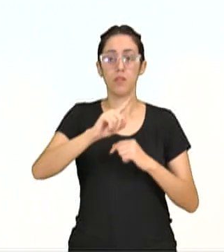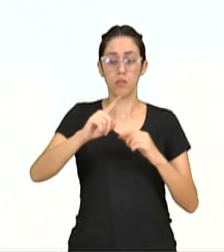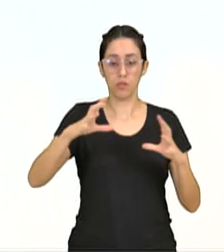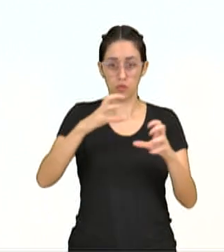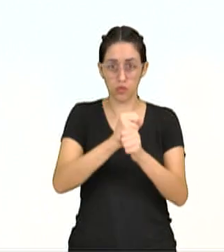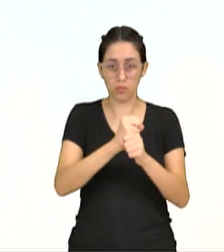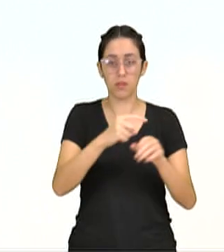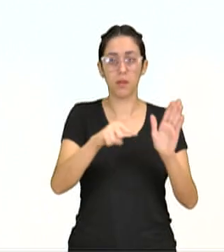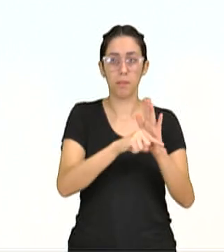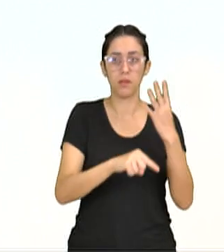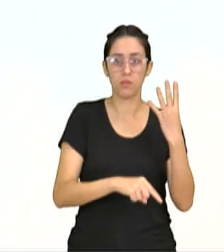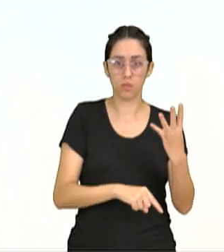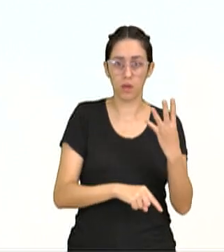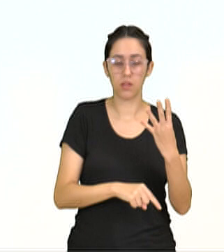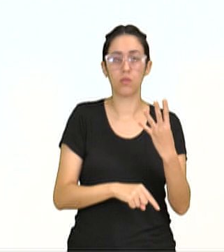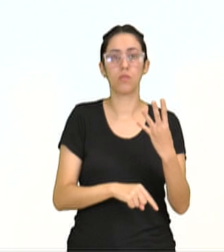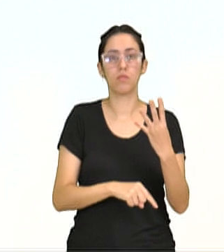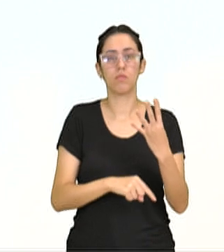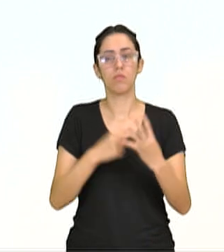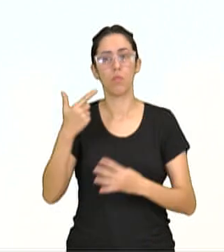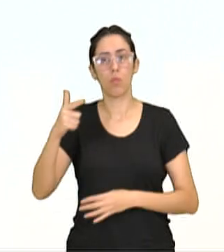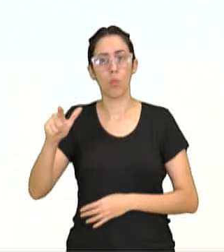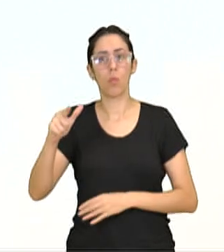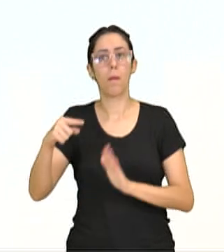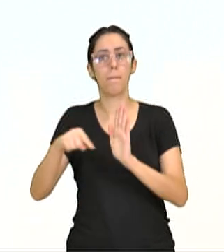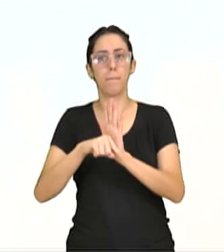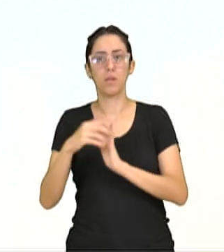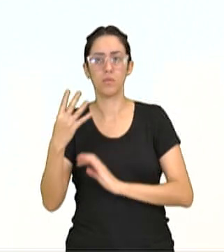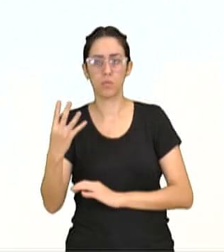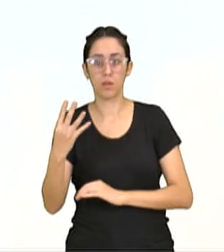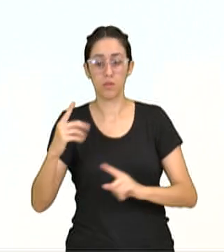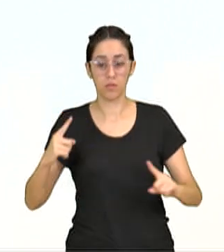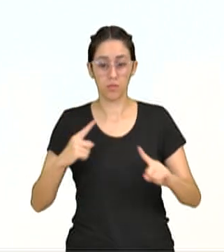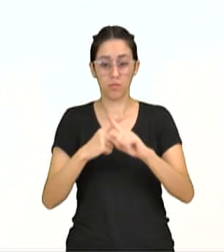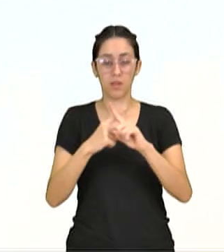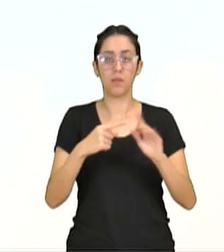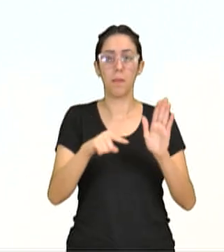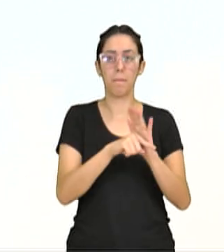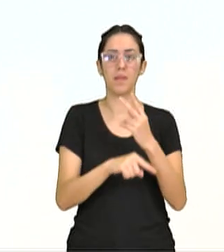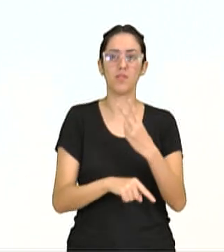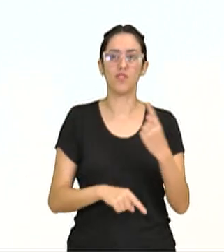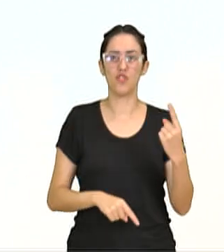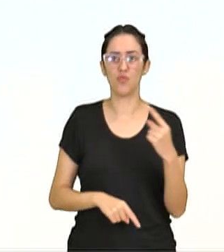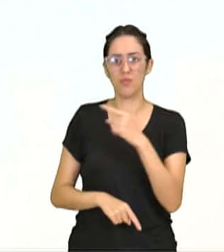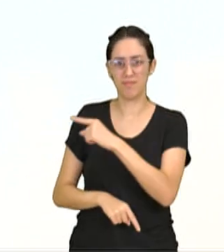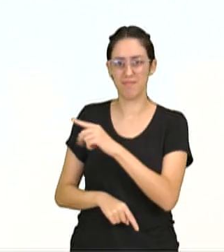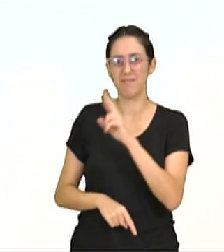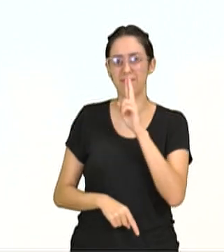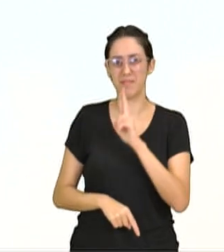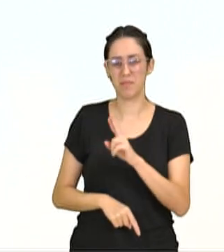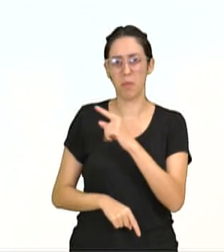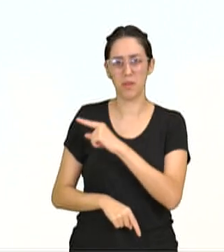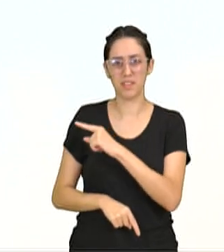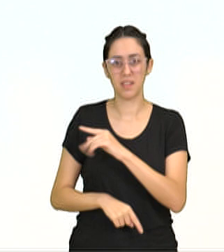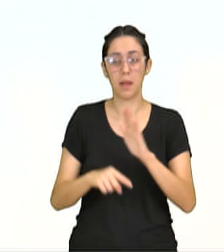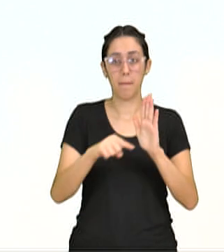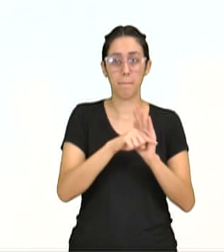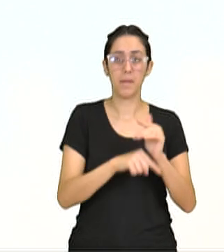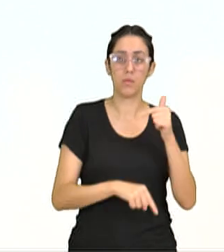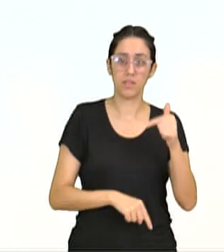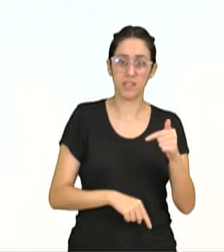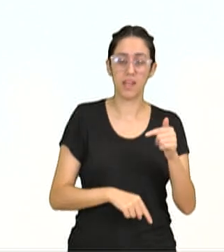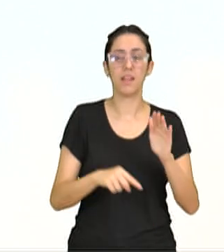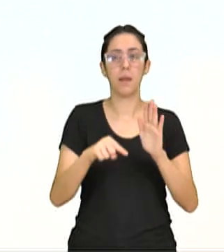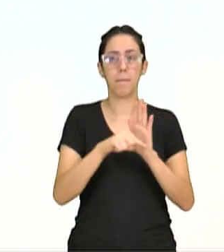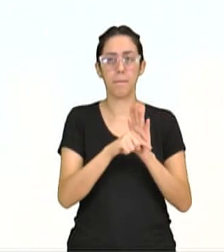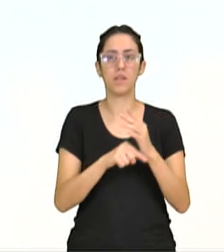com menos 7 dá menos 4. E que multiplicados dão menos 21. 3 vezes 7 é 21. Menos 7,